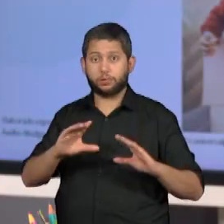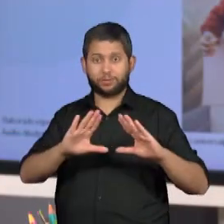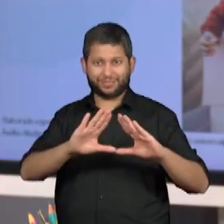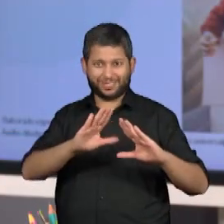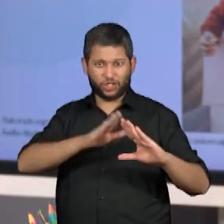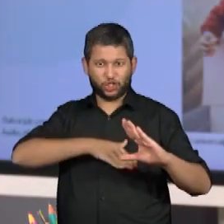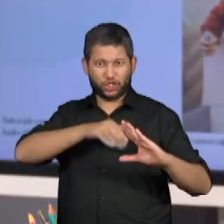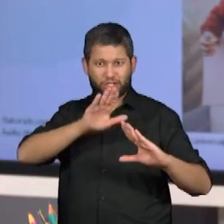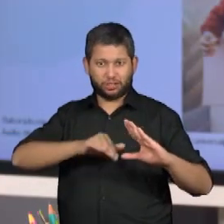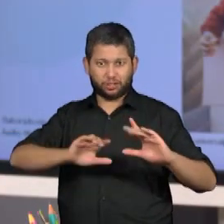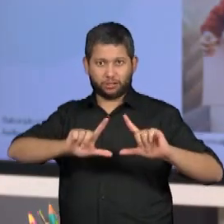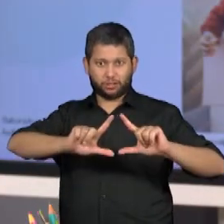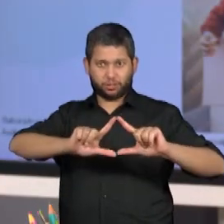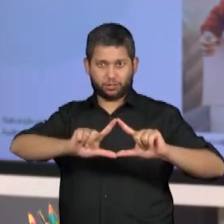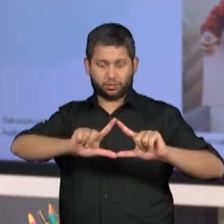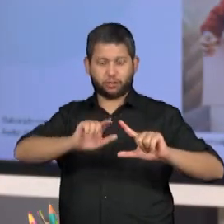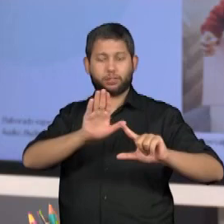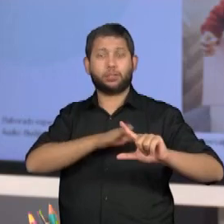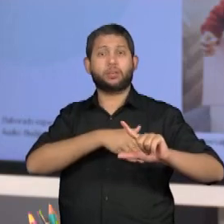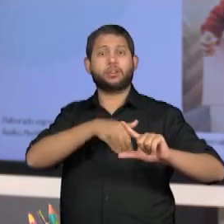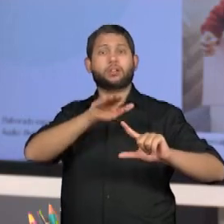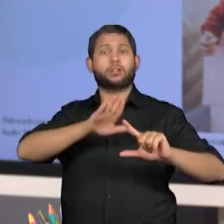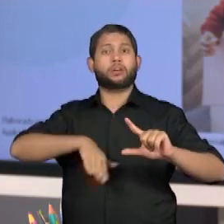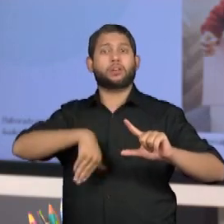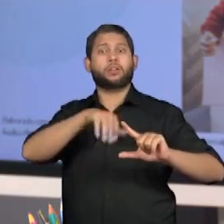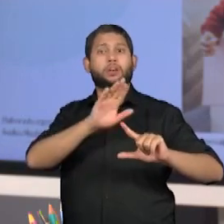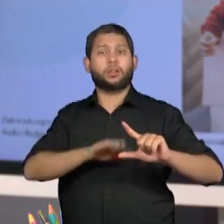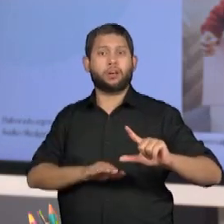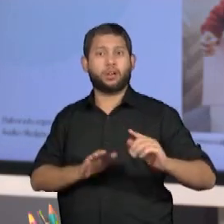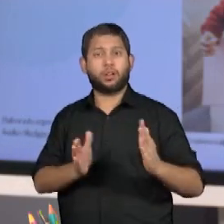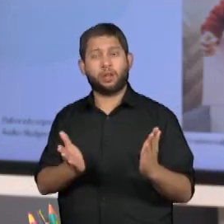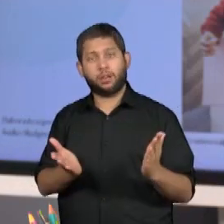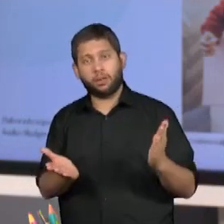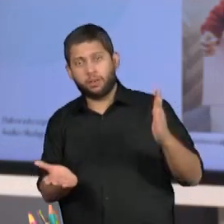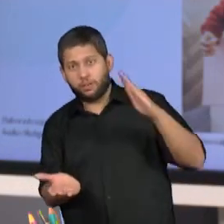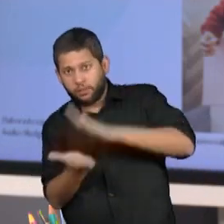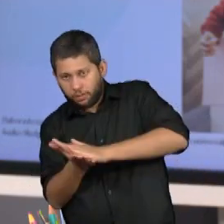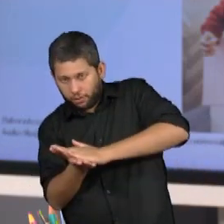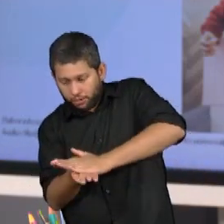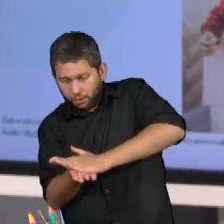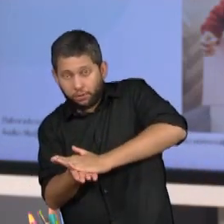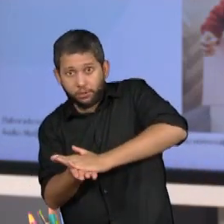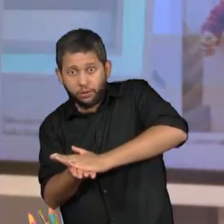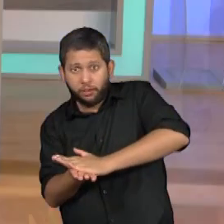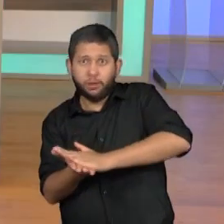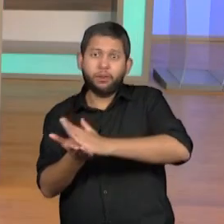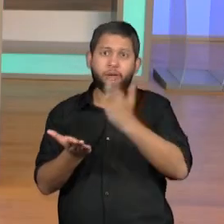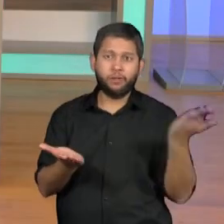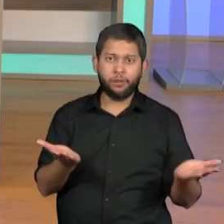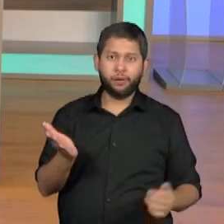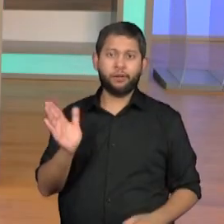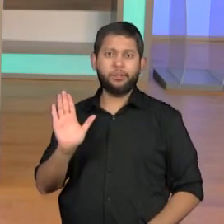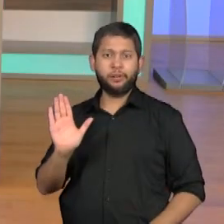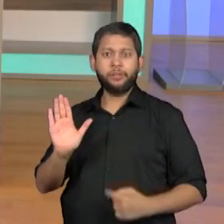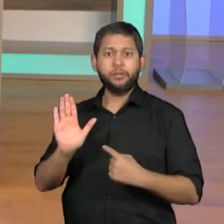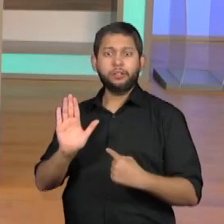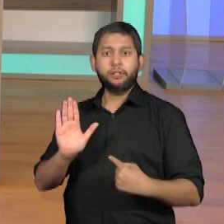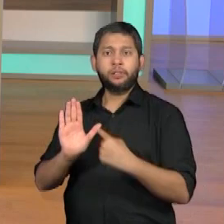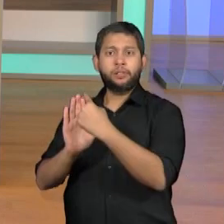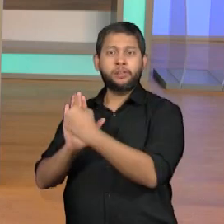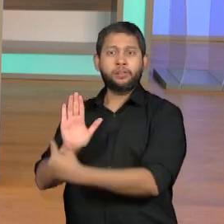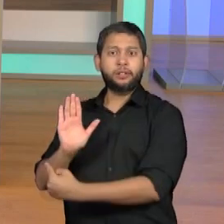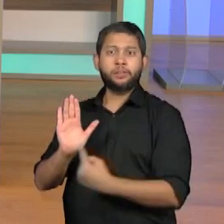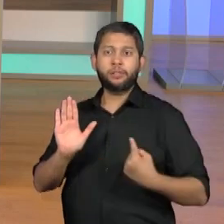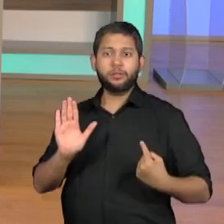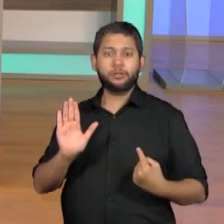em uma das faces dessa pirâmide e vai pressionar lá na folha de sulfite. E aí, a gente vai